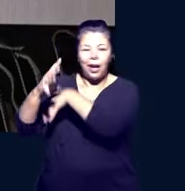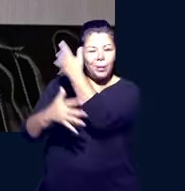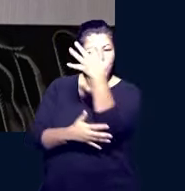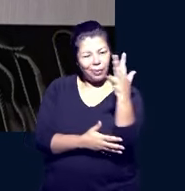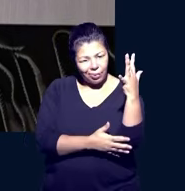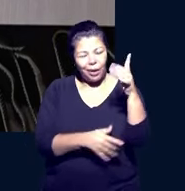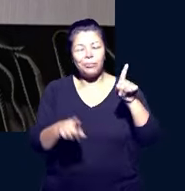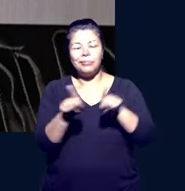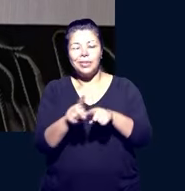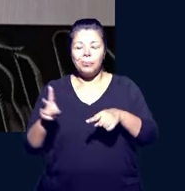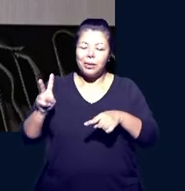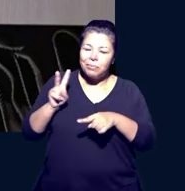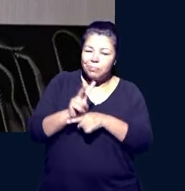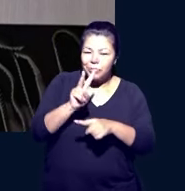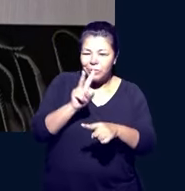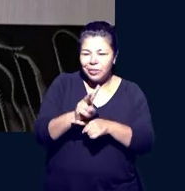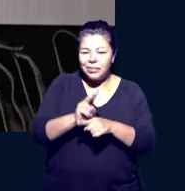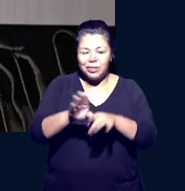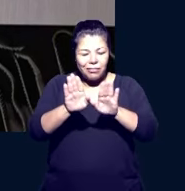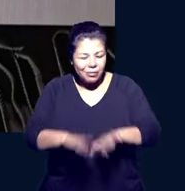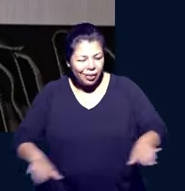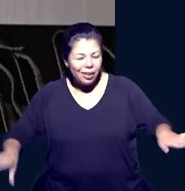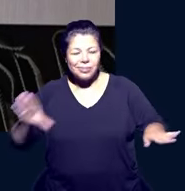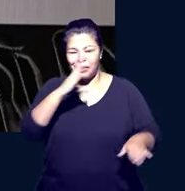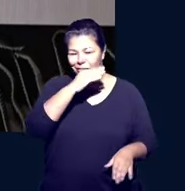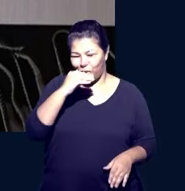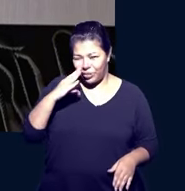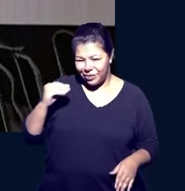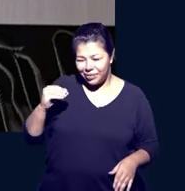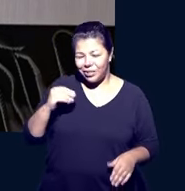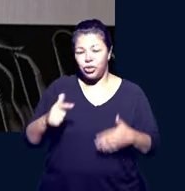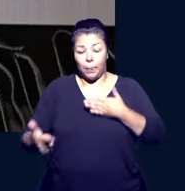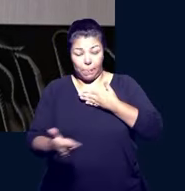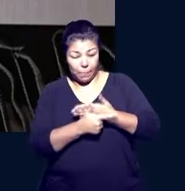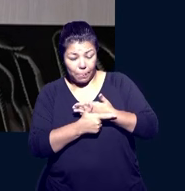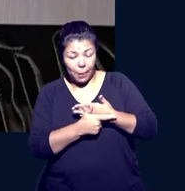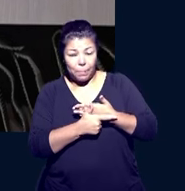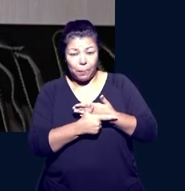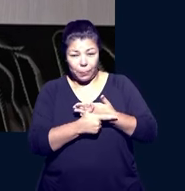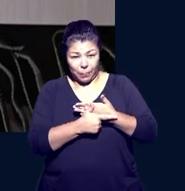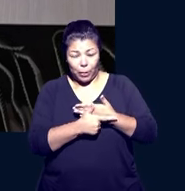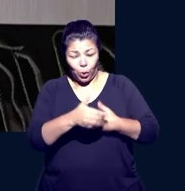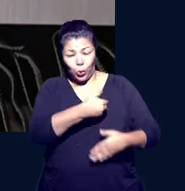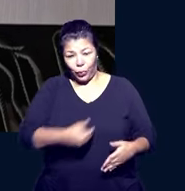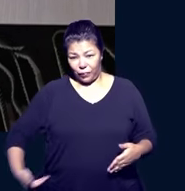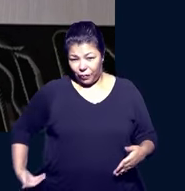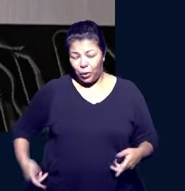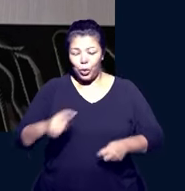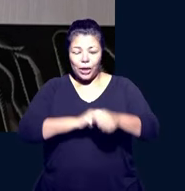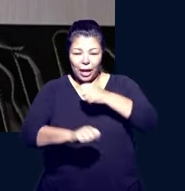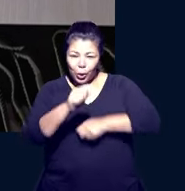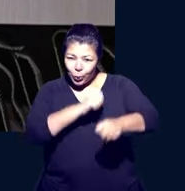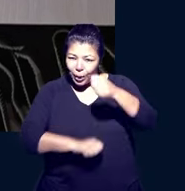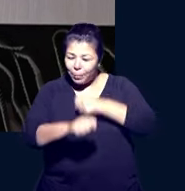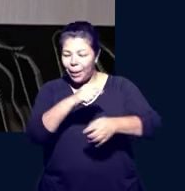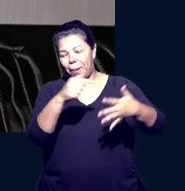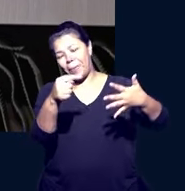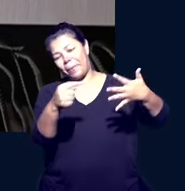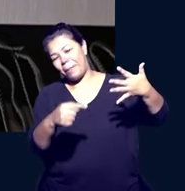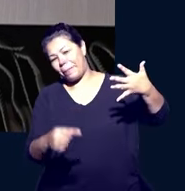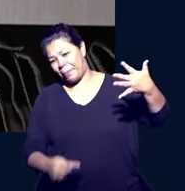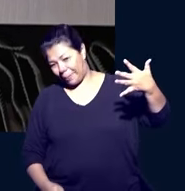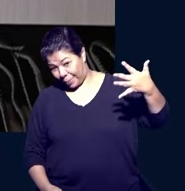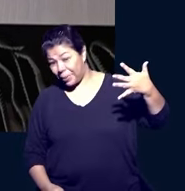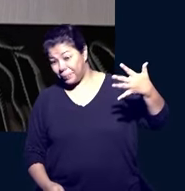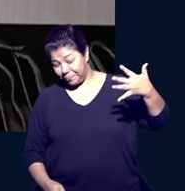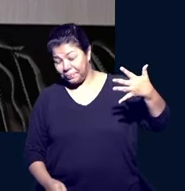sistema de proteção da Criança e do Adolescente do papel do estado na economia e por aí vai de